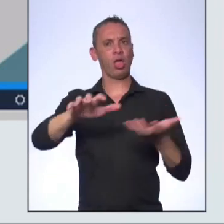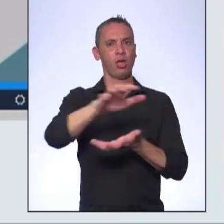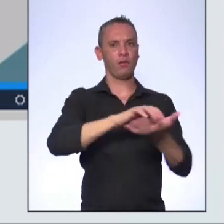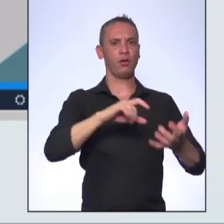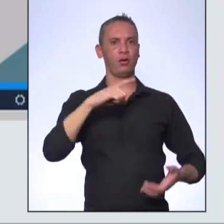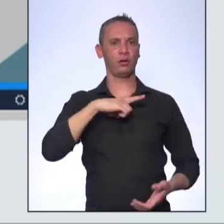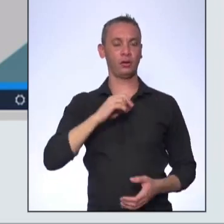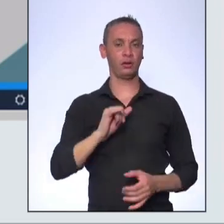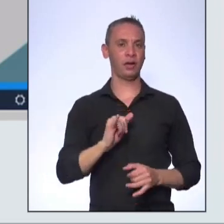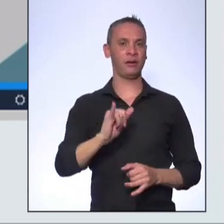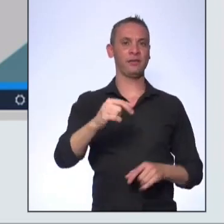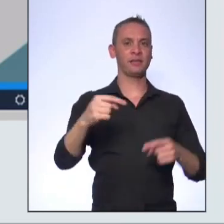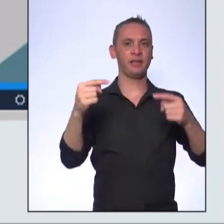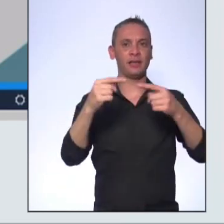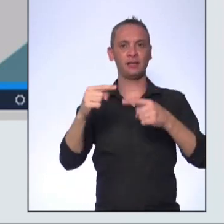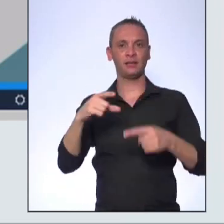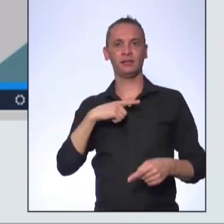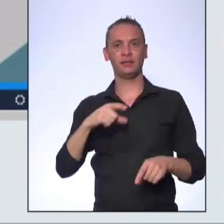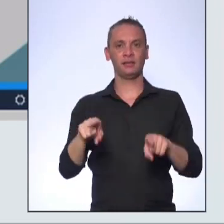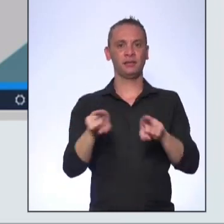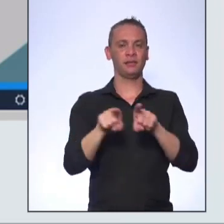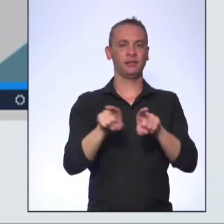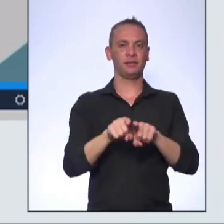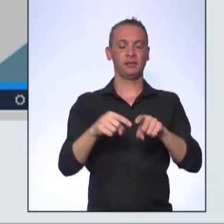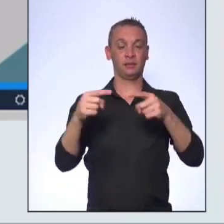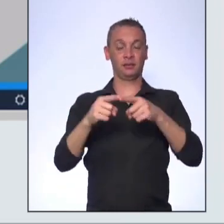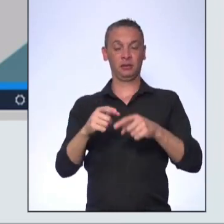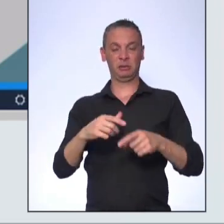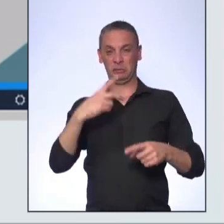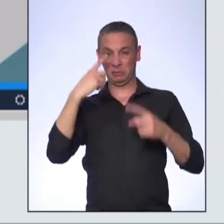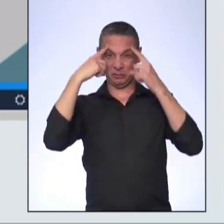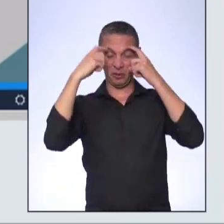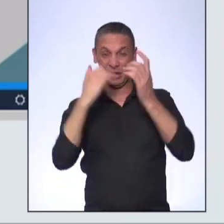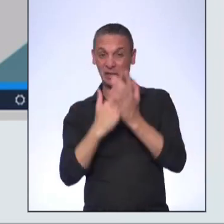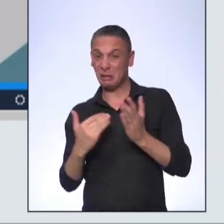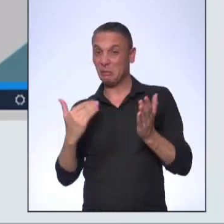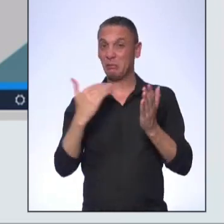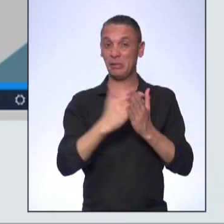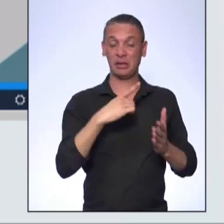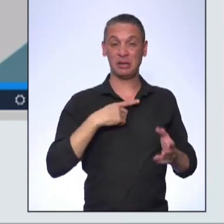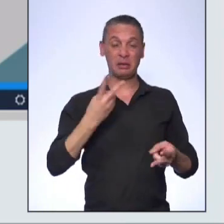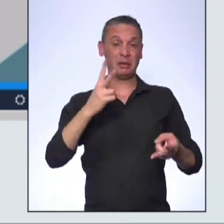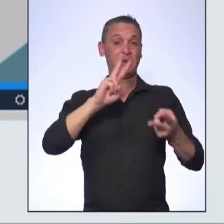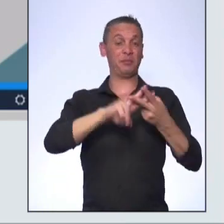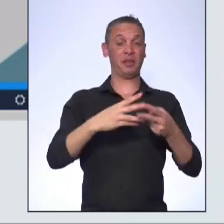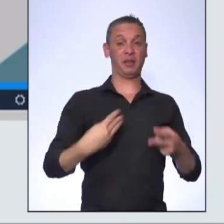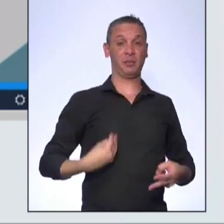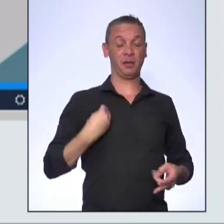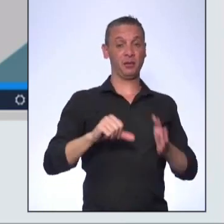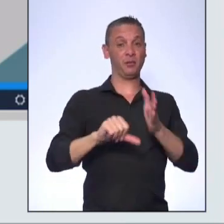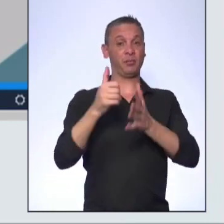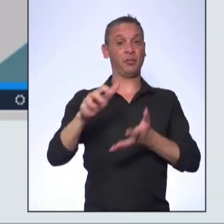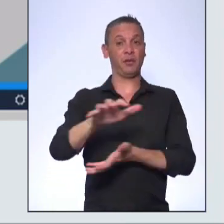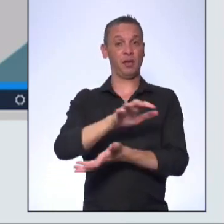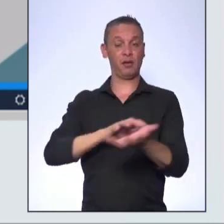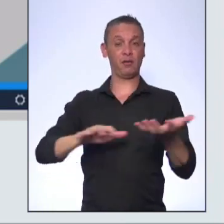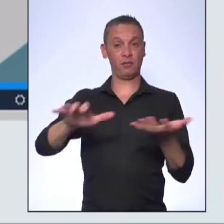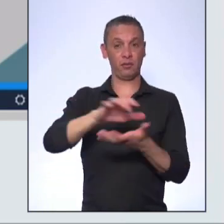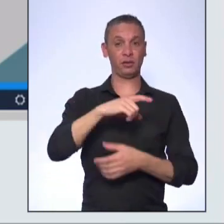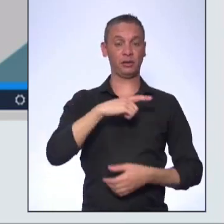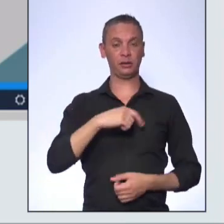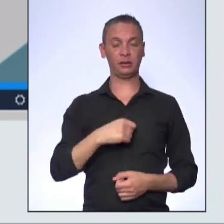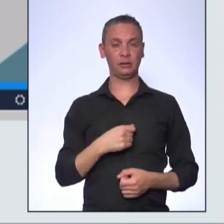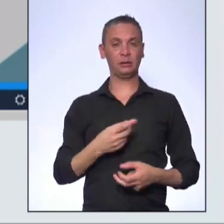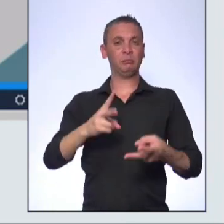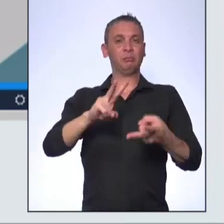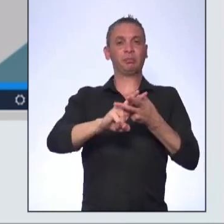oficiais agiram com mais rigor e violência, prendendo até mesmo os participantes do primeiro movimento. Os marinheiros presos